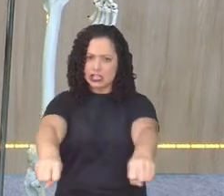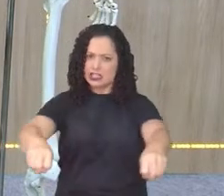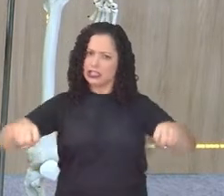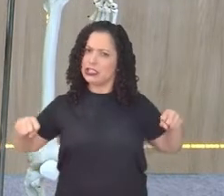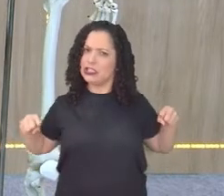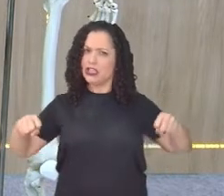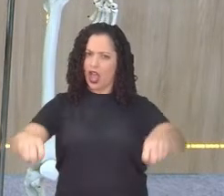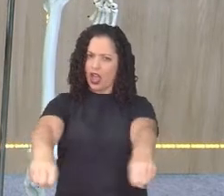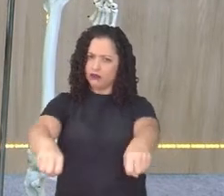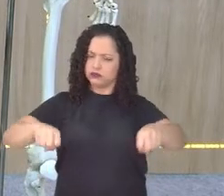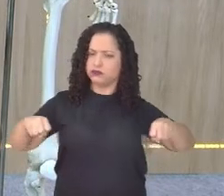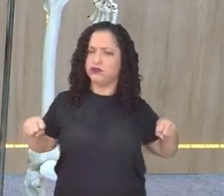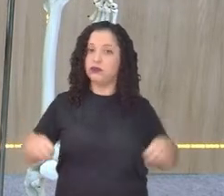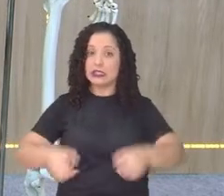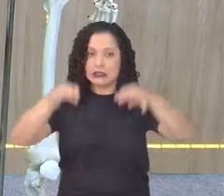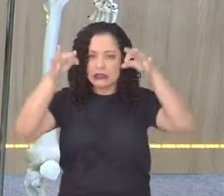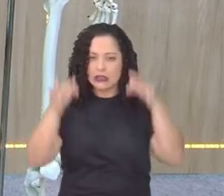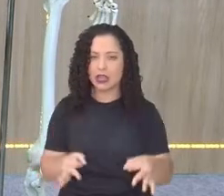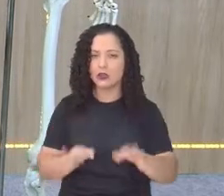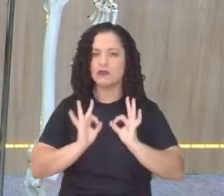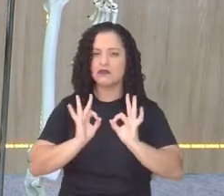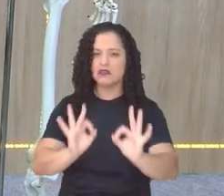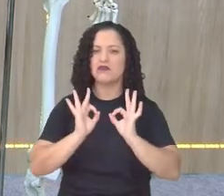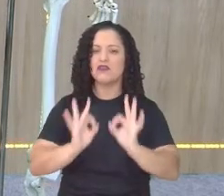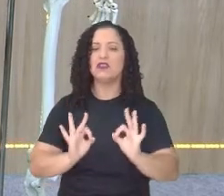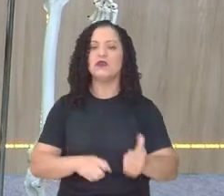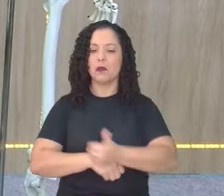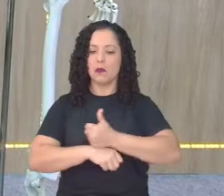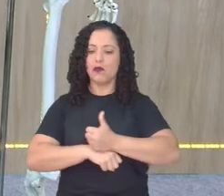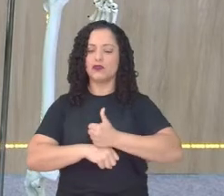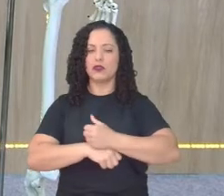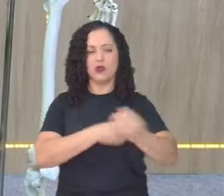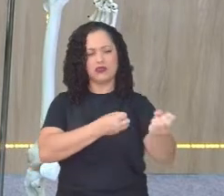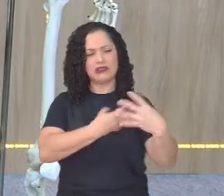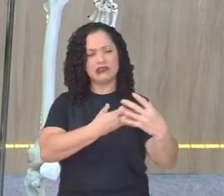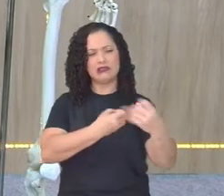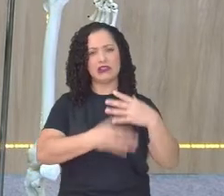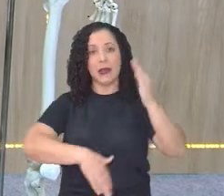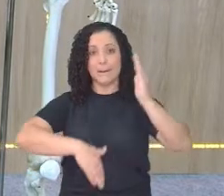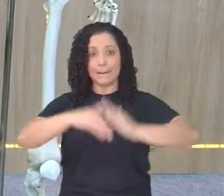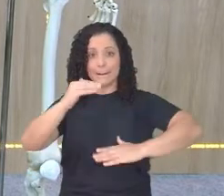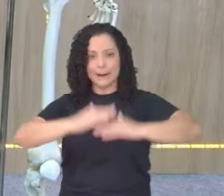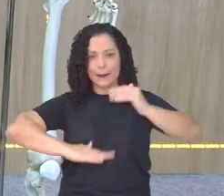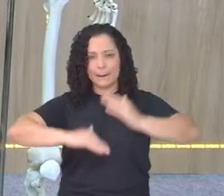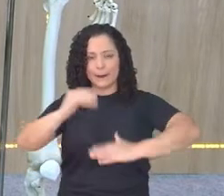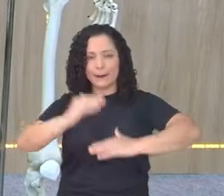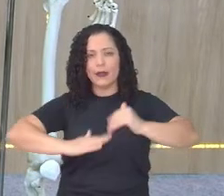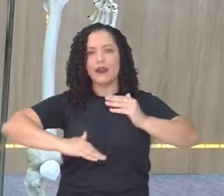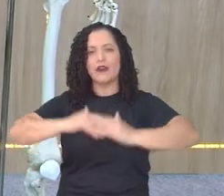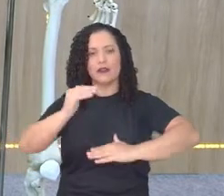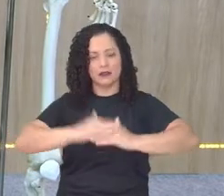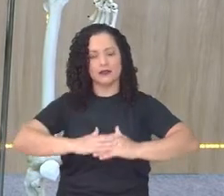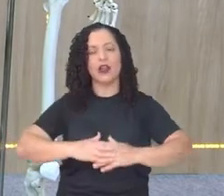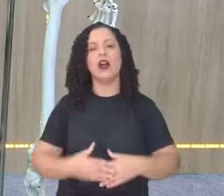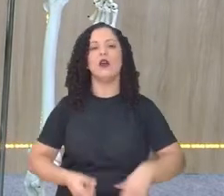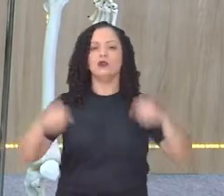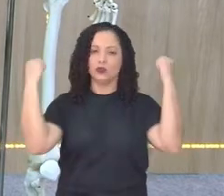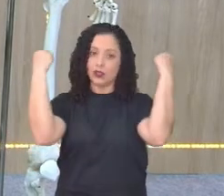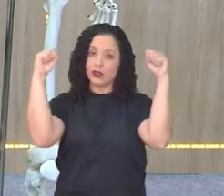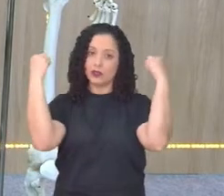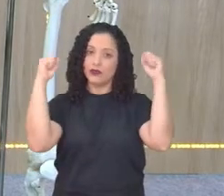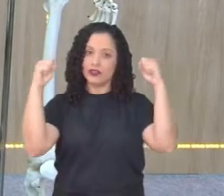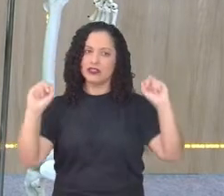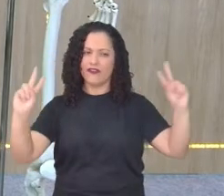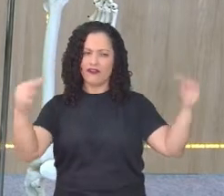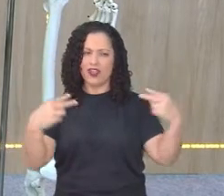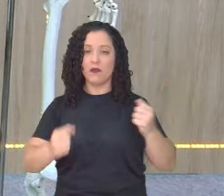músculos de forma correta, com a orientação de um profissional, com o professor da educação física de vocês, aí ele vai estar de olho